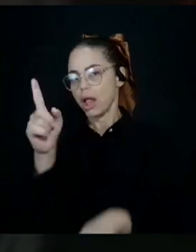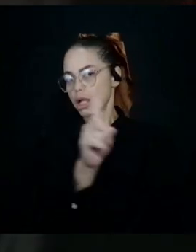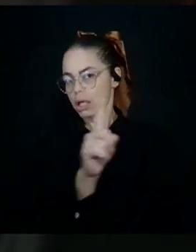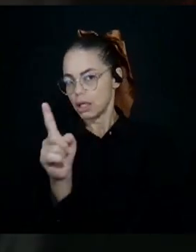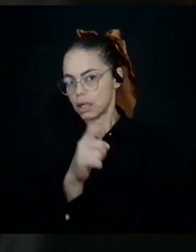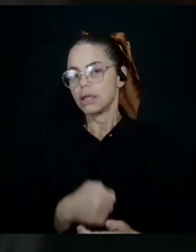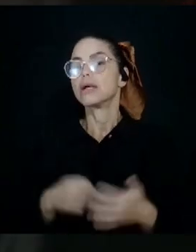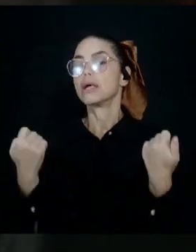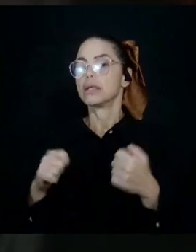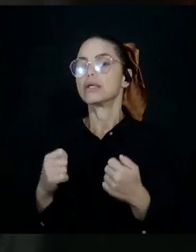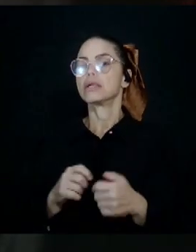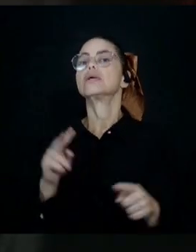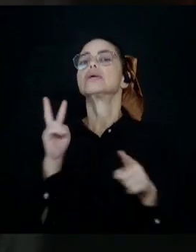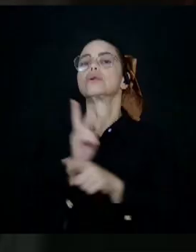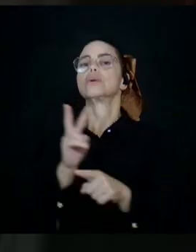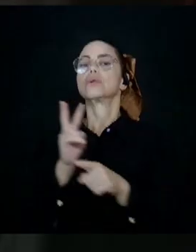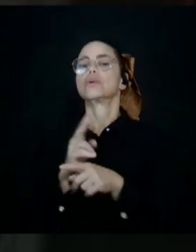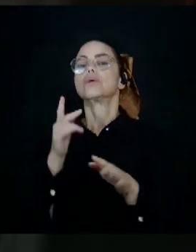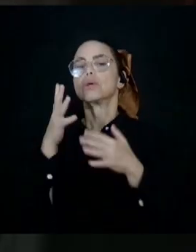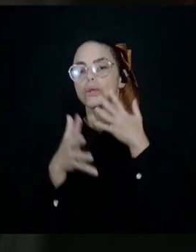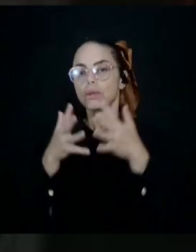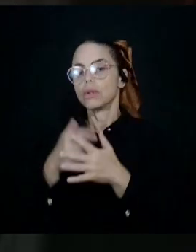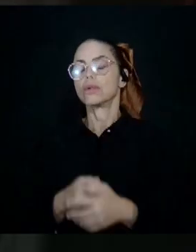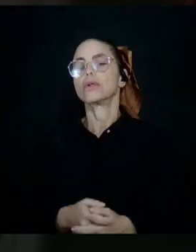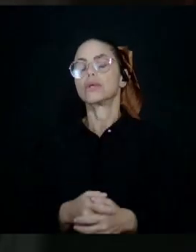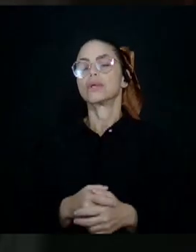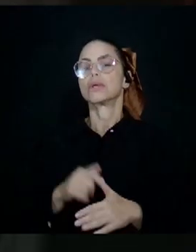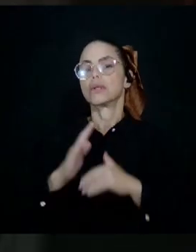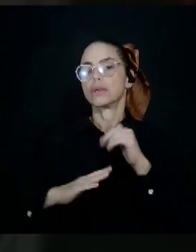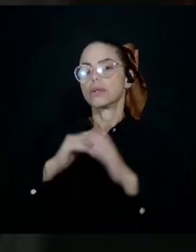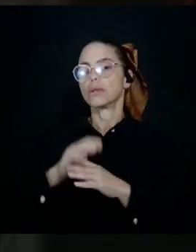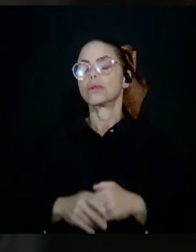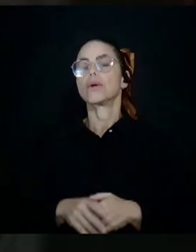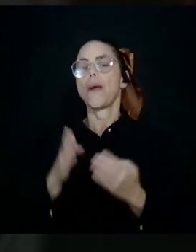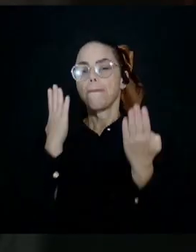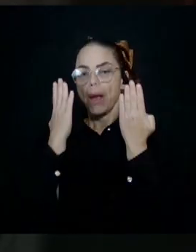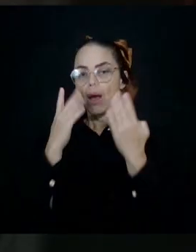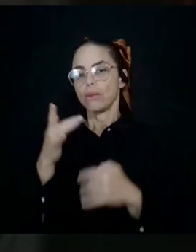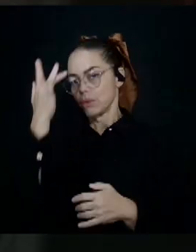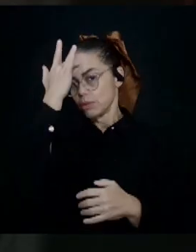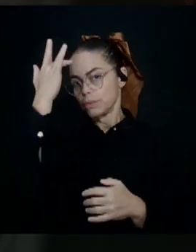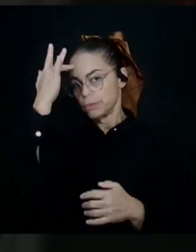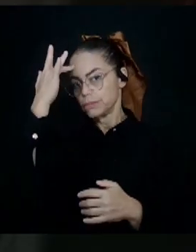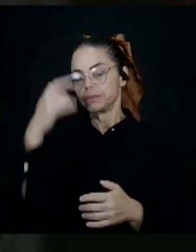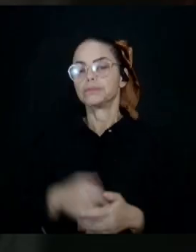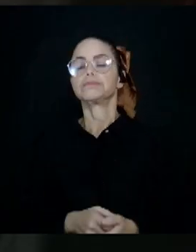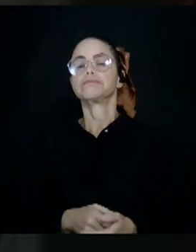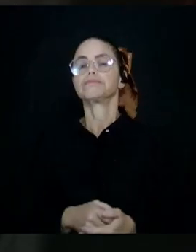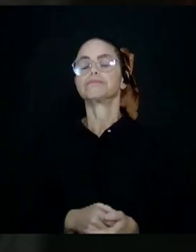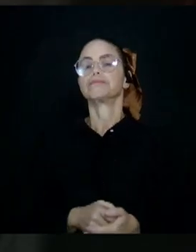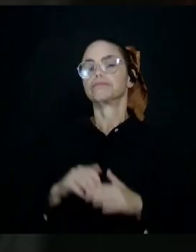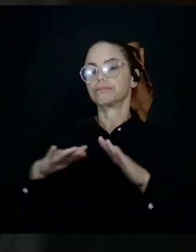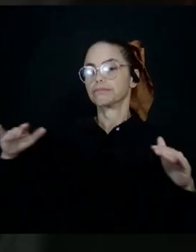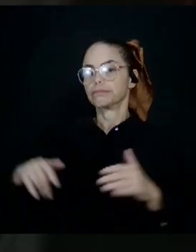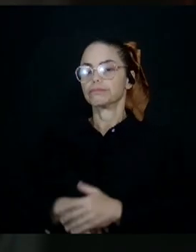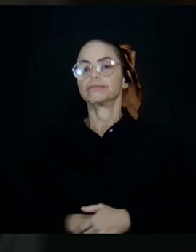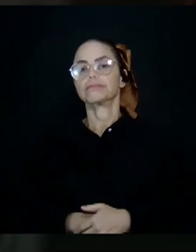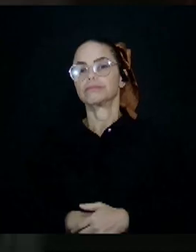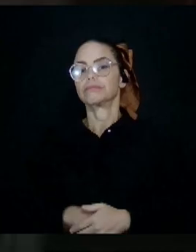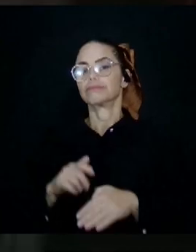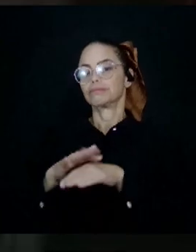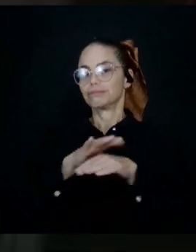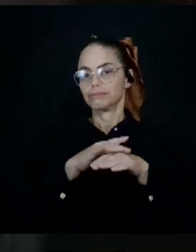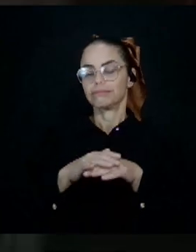ser falado com especialistas da saúde mental, né? Nossas crianças estão sofrendo, e a gente vai falar sobre